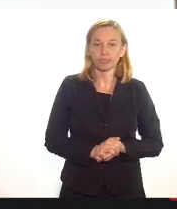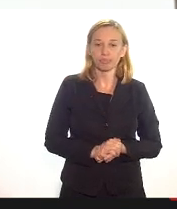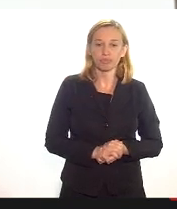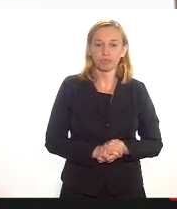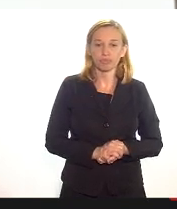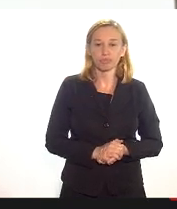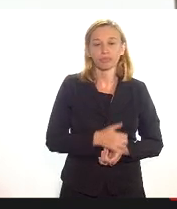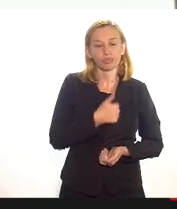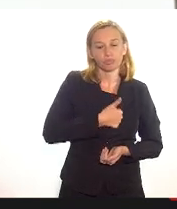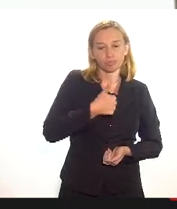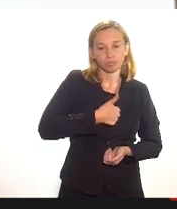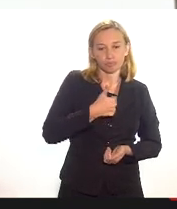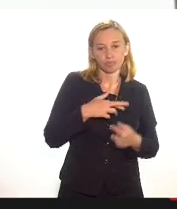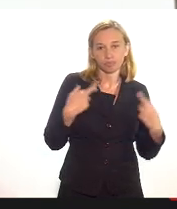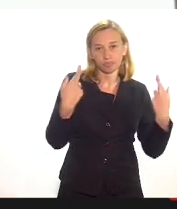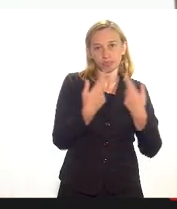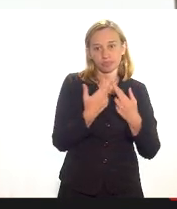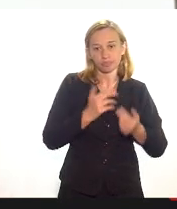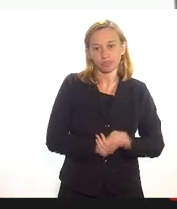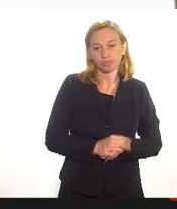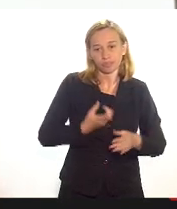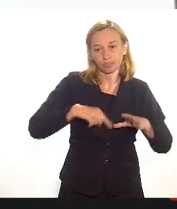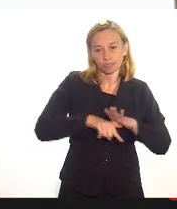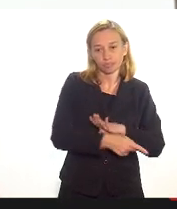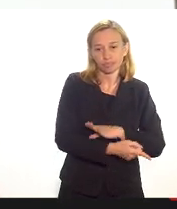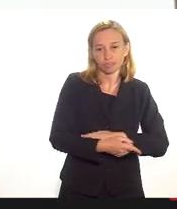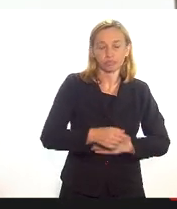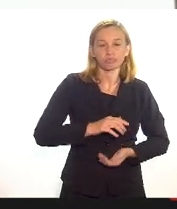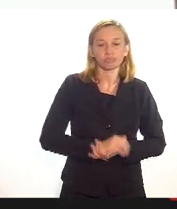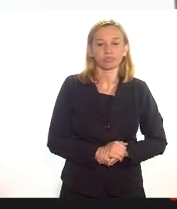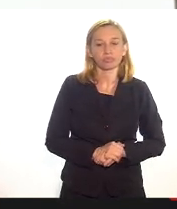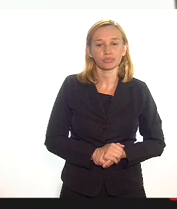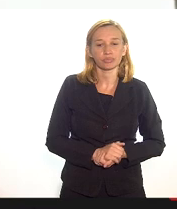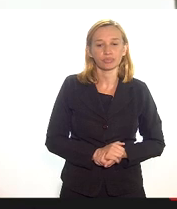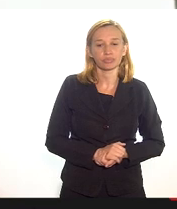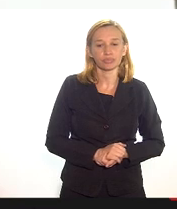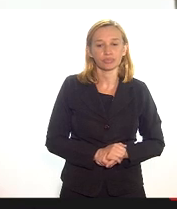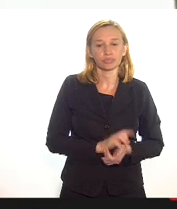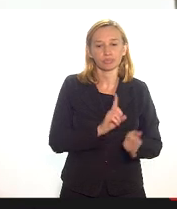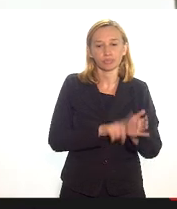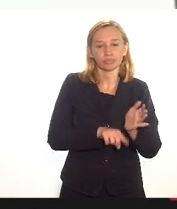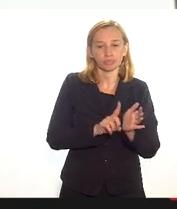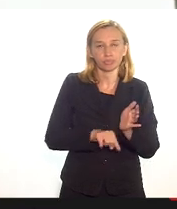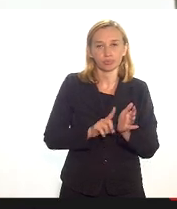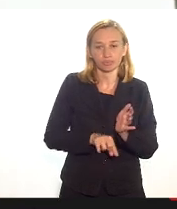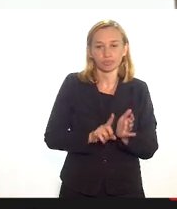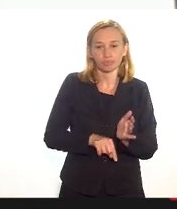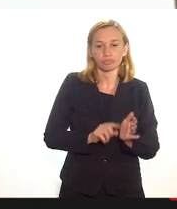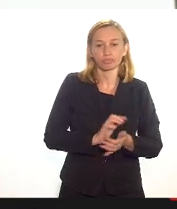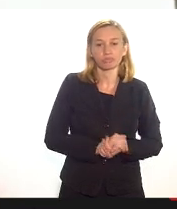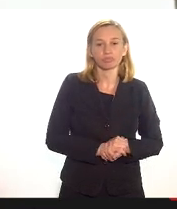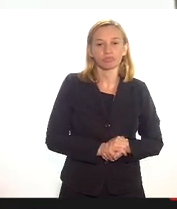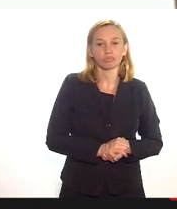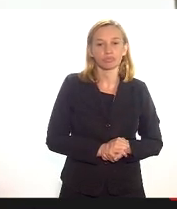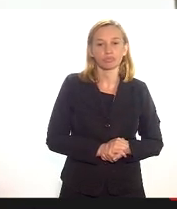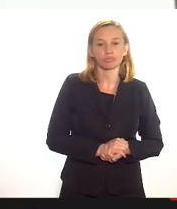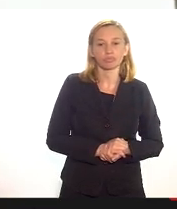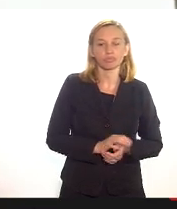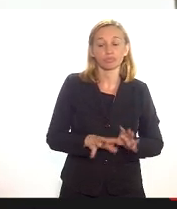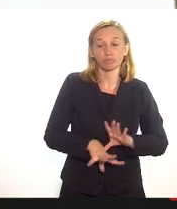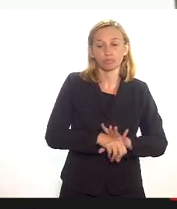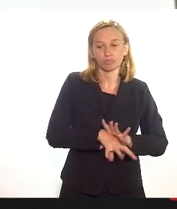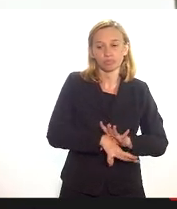na primeira sessão se aprofundou muito os abatimentos sobre a